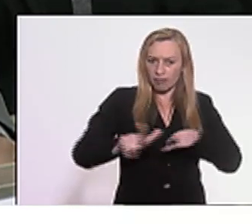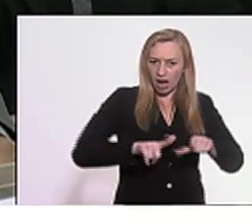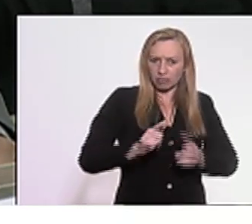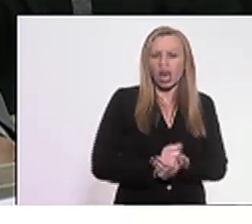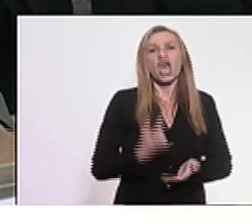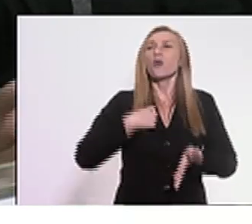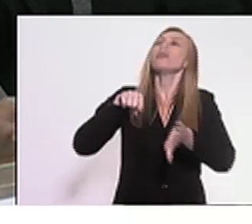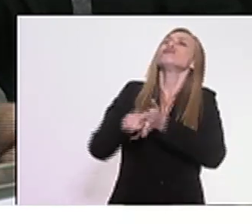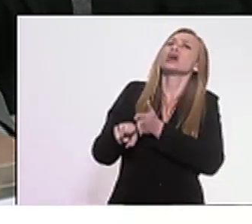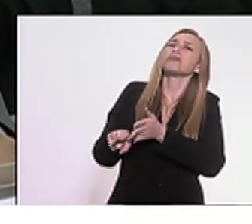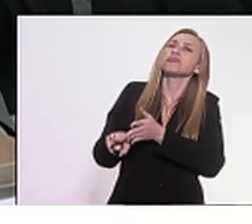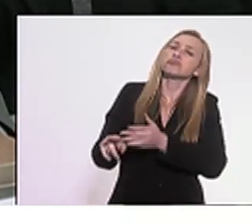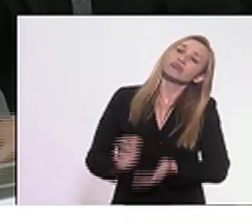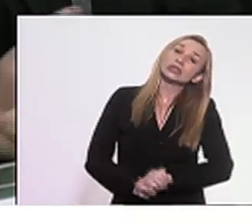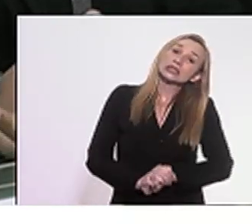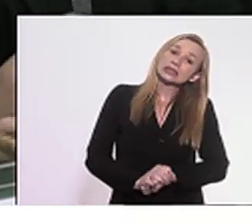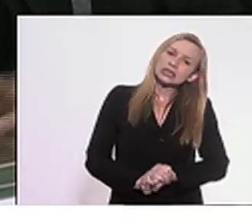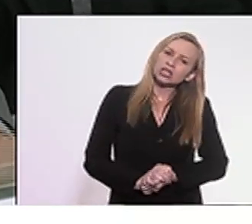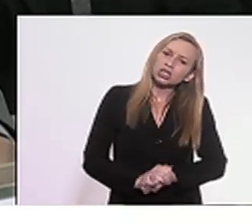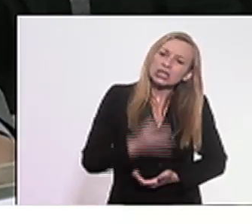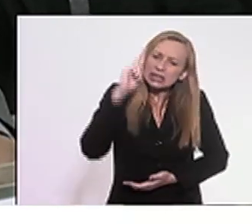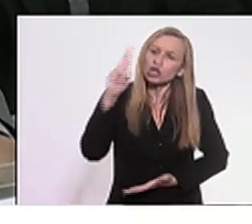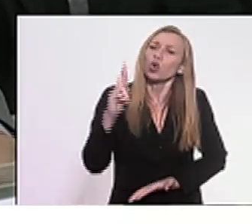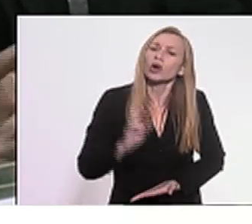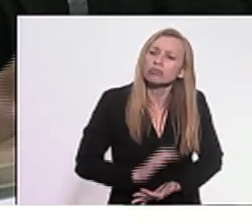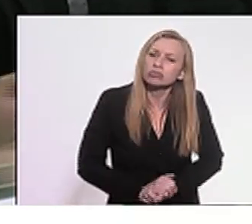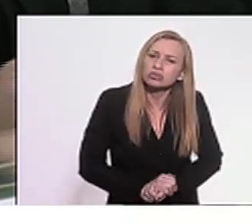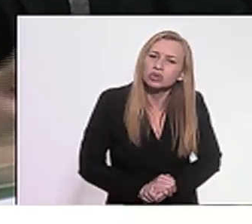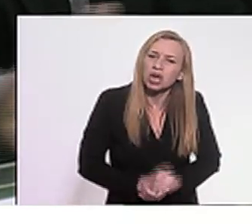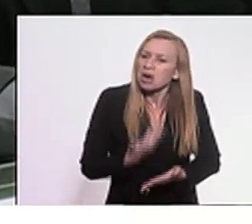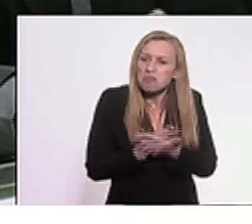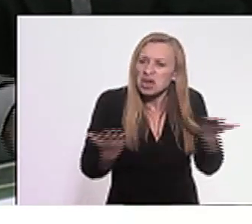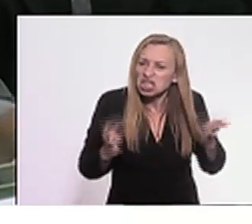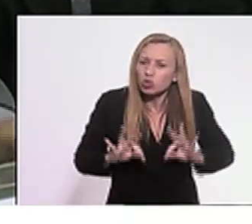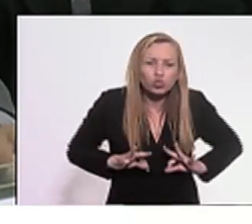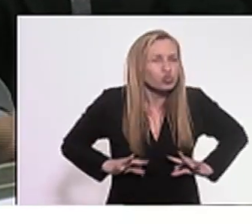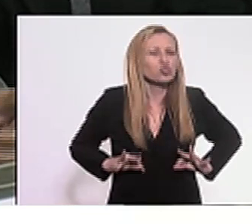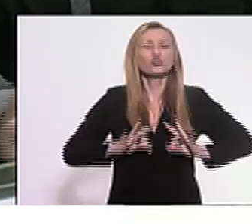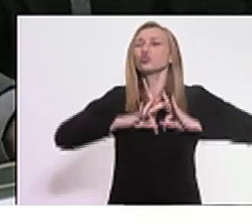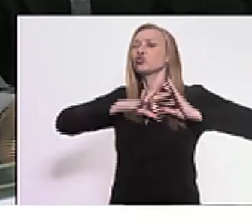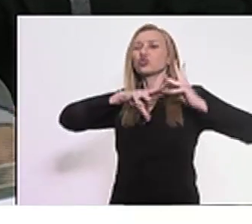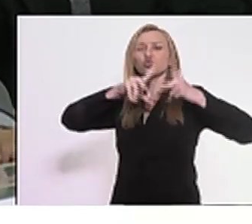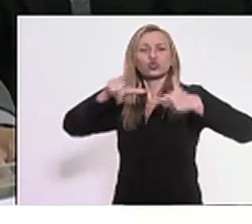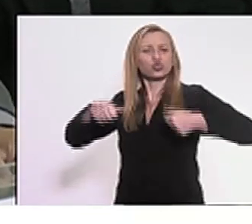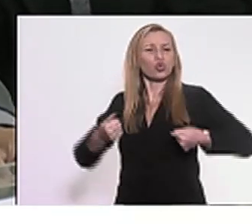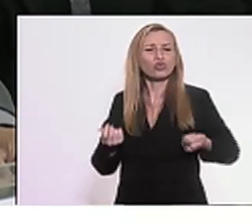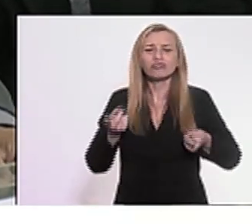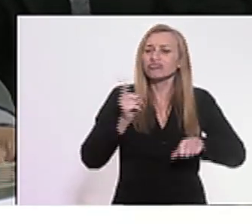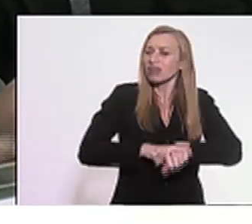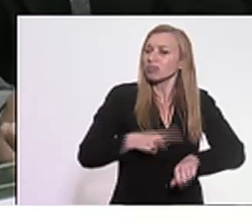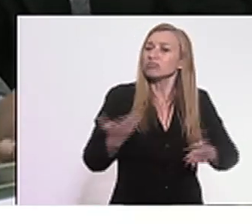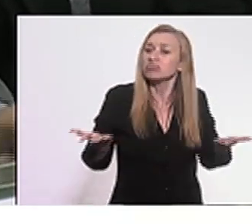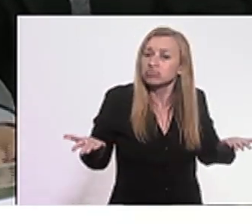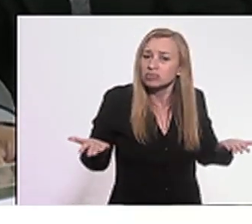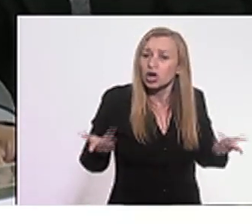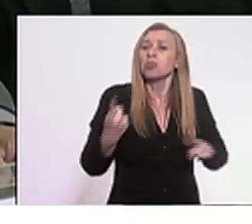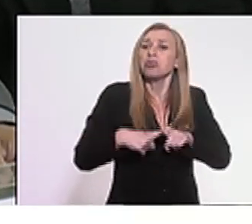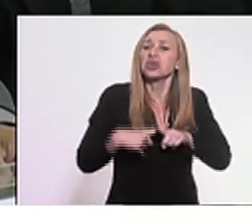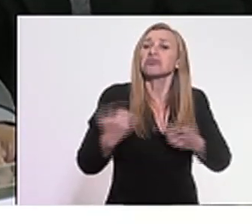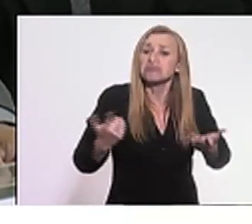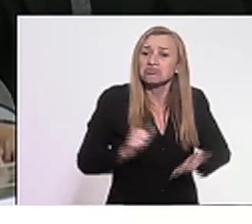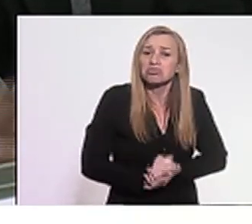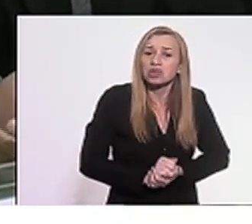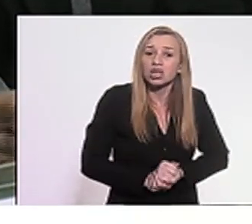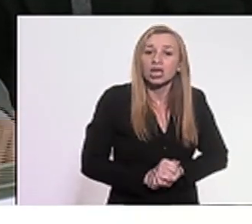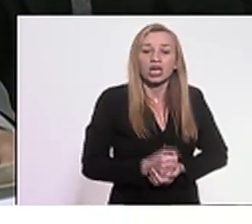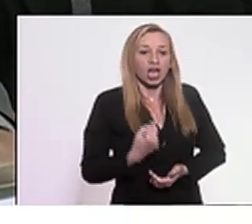eu perguntei para ele, rapaz, o senhor perdeu todos os prazos. Por que o senhor fez isso? Aí eu fui